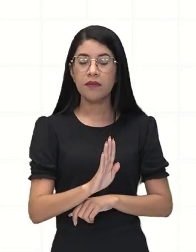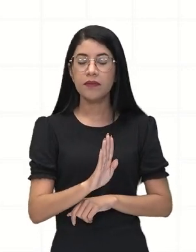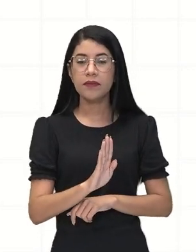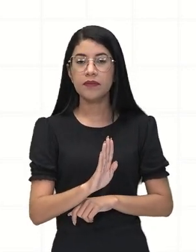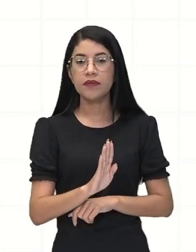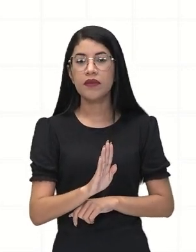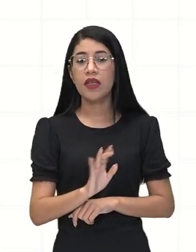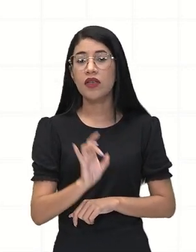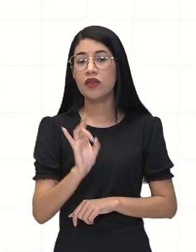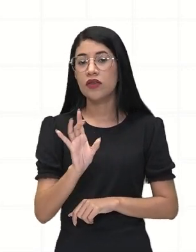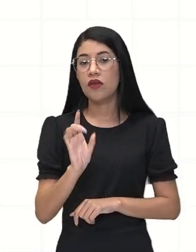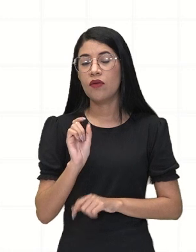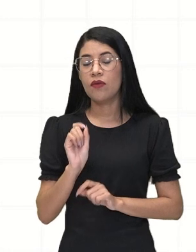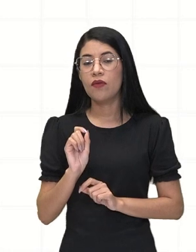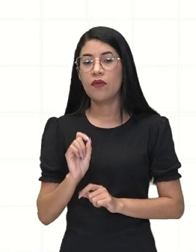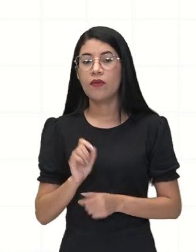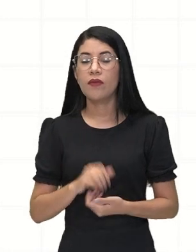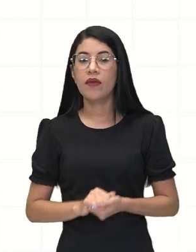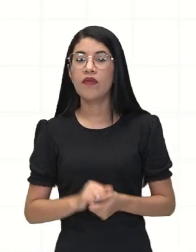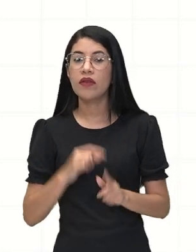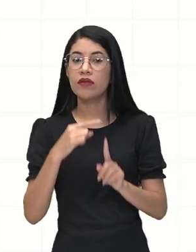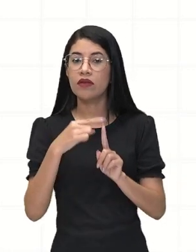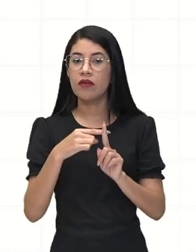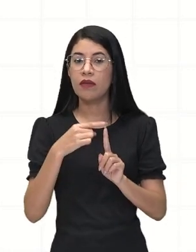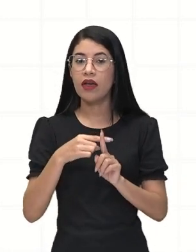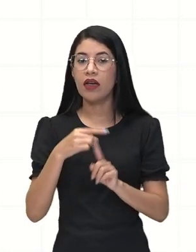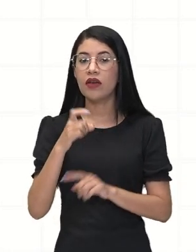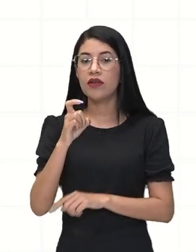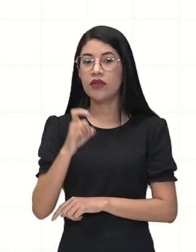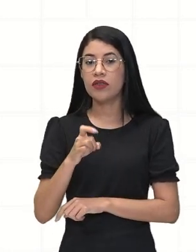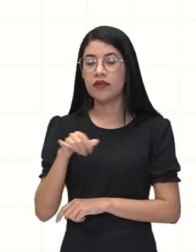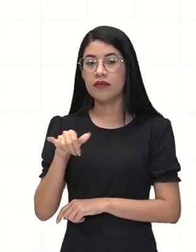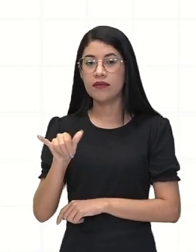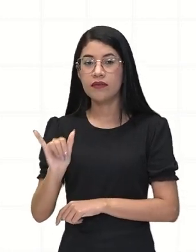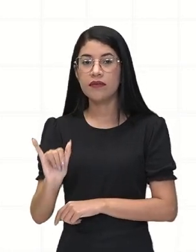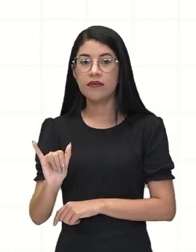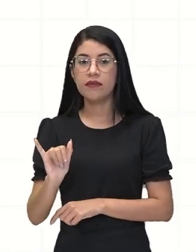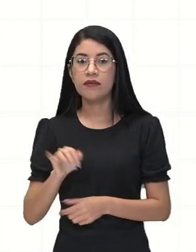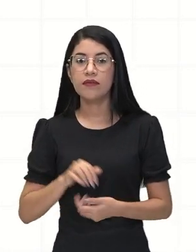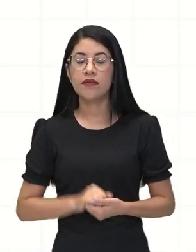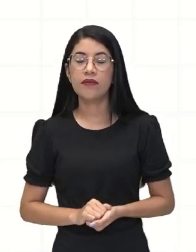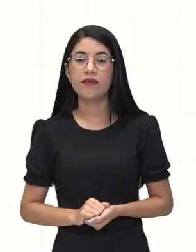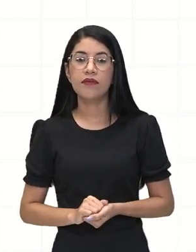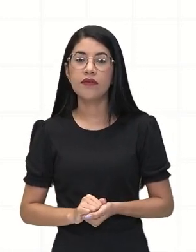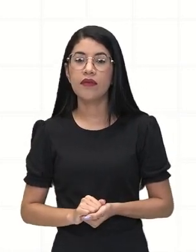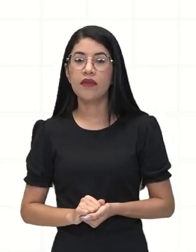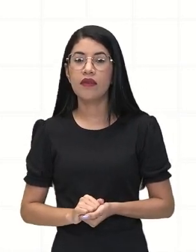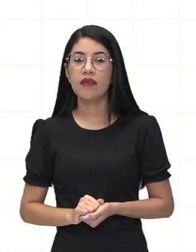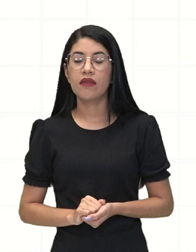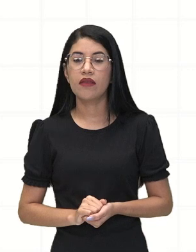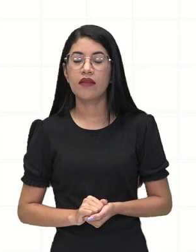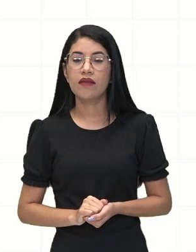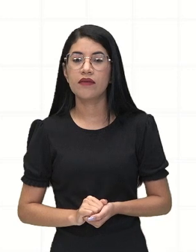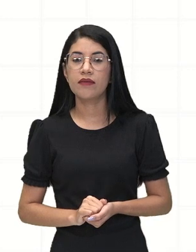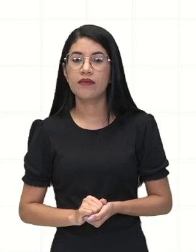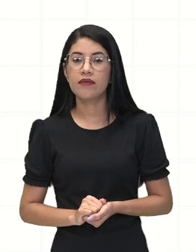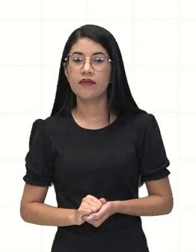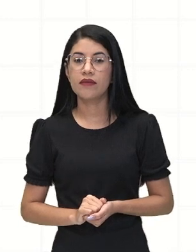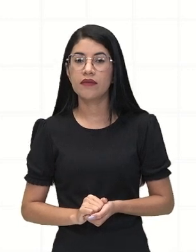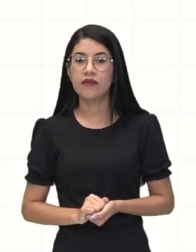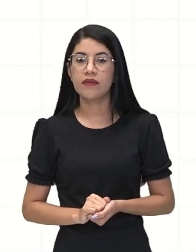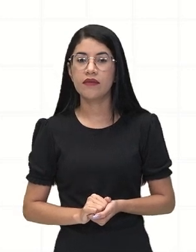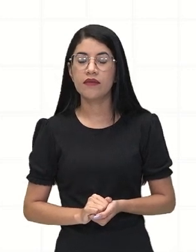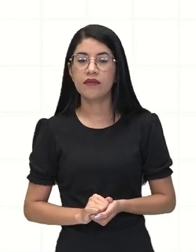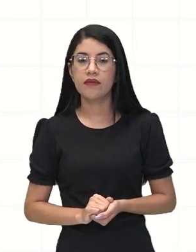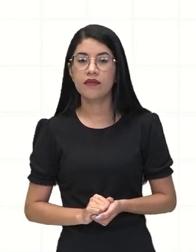quem? Exatamente a soma desse outro lado. Tudo bem, ó? Então, aqui eu tenho y vezes AB,